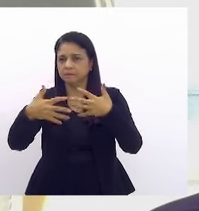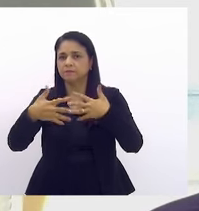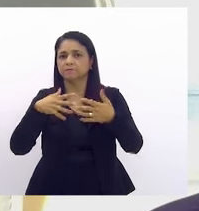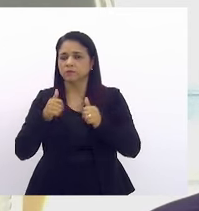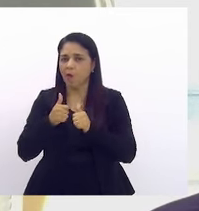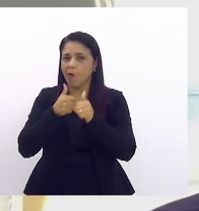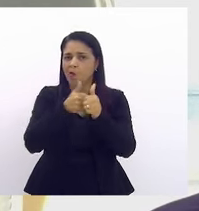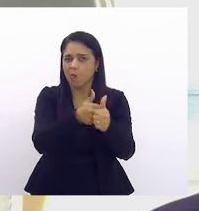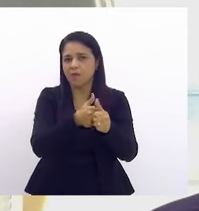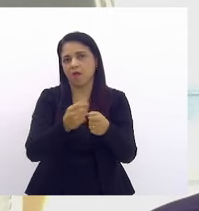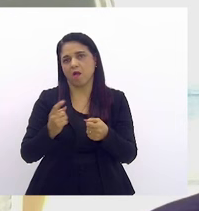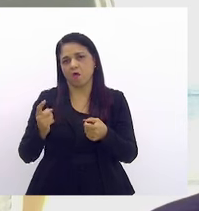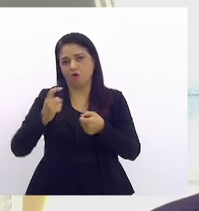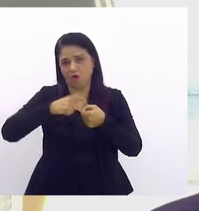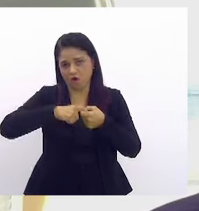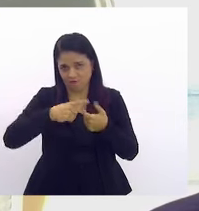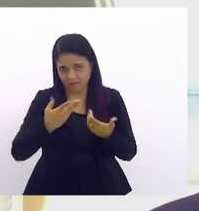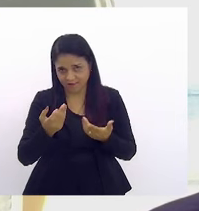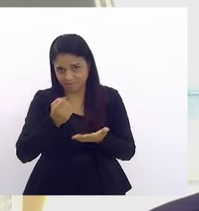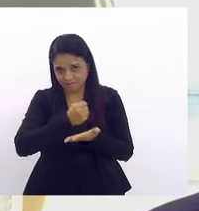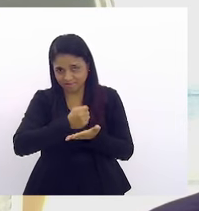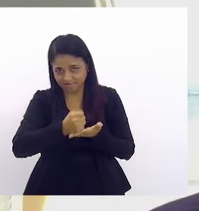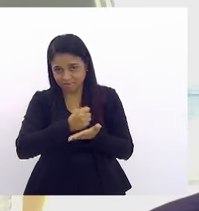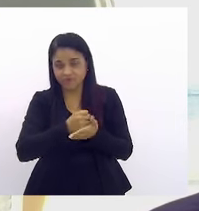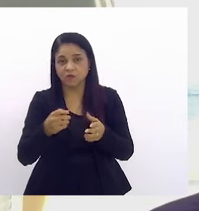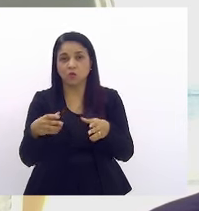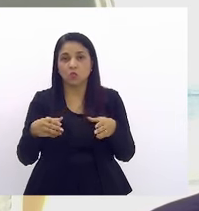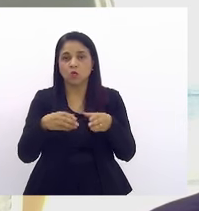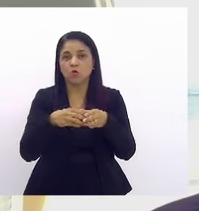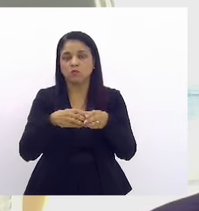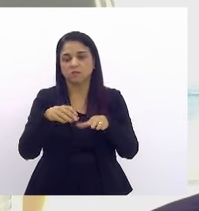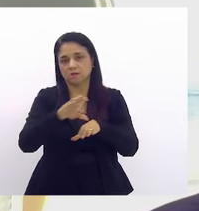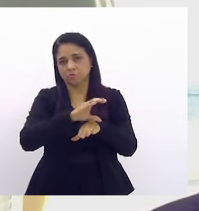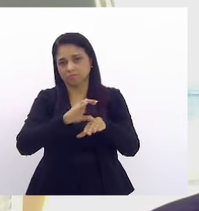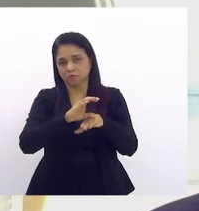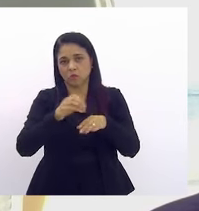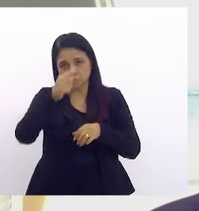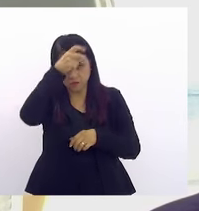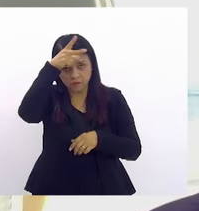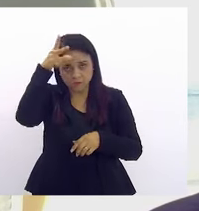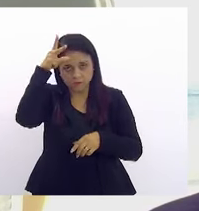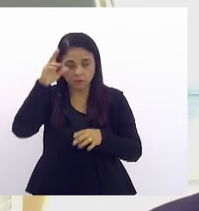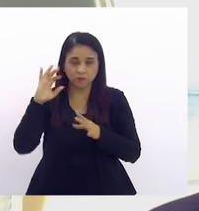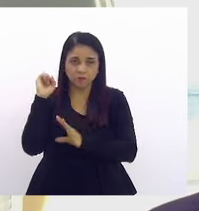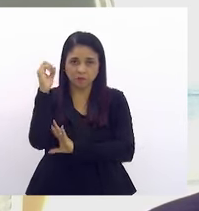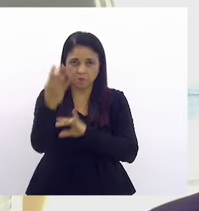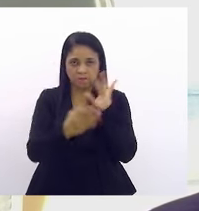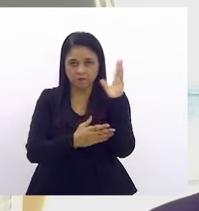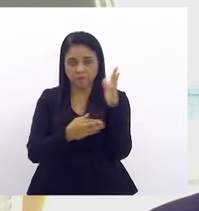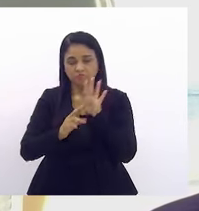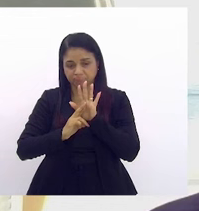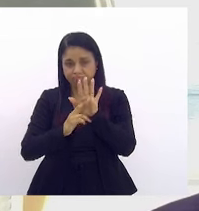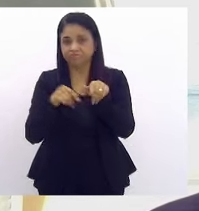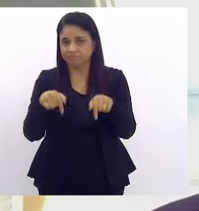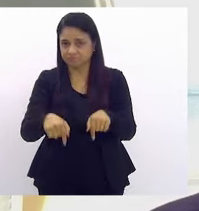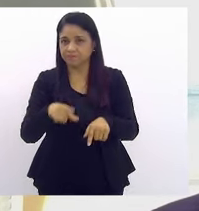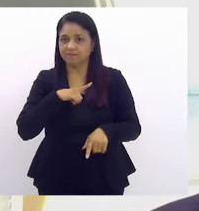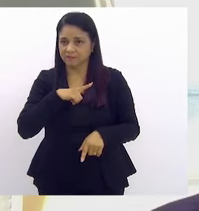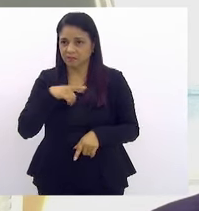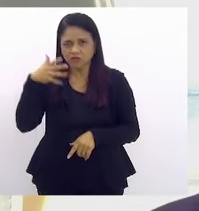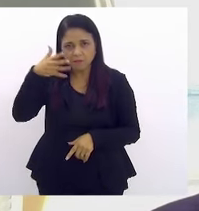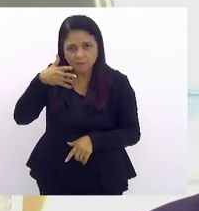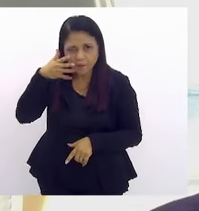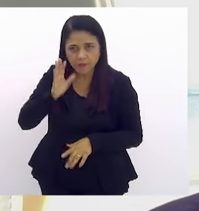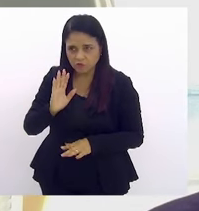esse convênio, incluindo, assim, o Conselho Municipal de Meio Ambiente, que se faz presente aqui também. O senhor já fez uso da palavra,